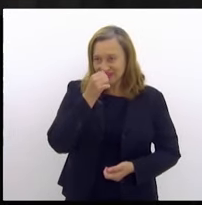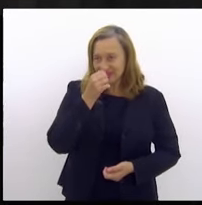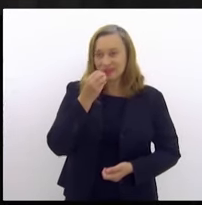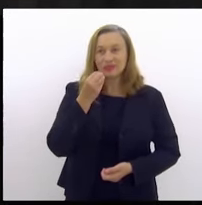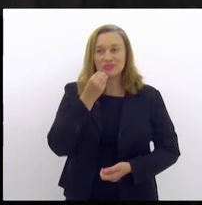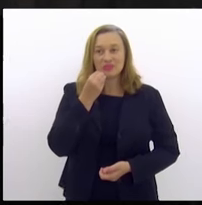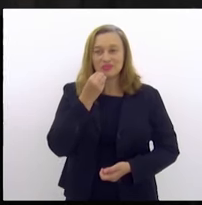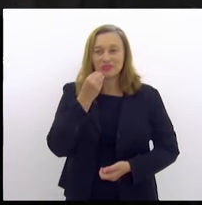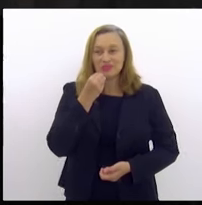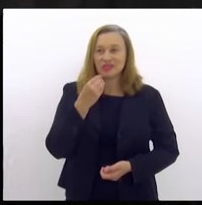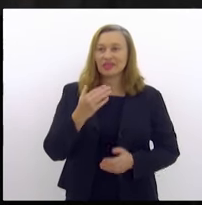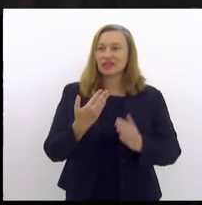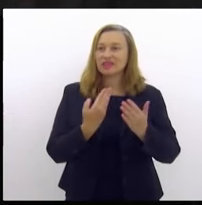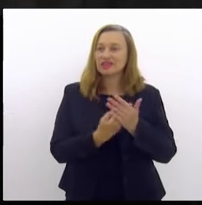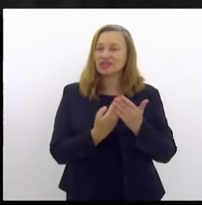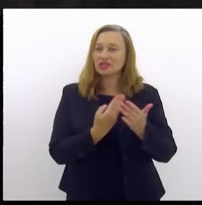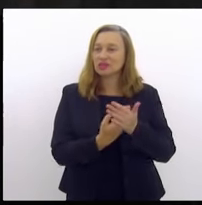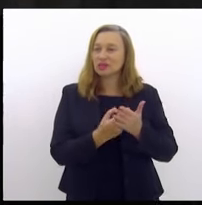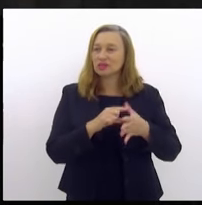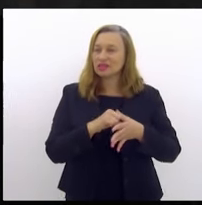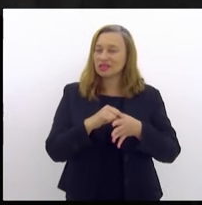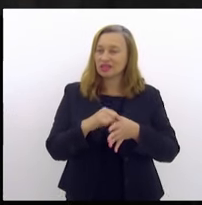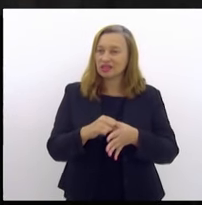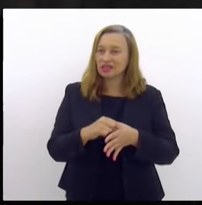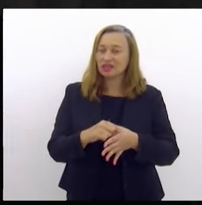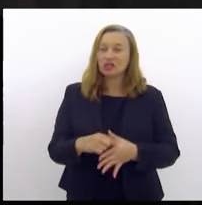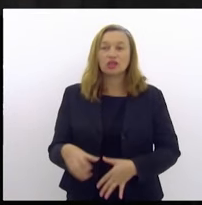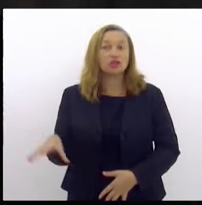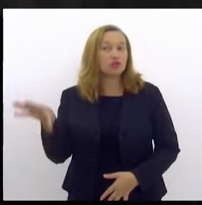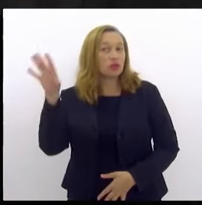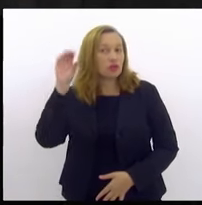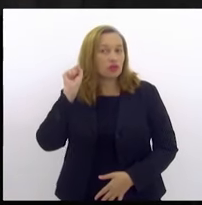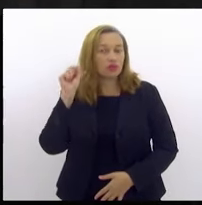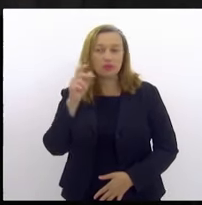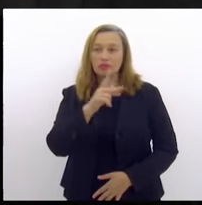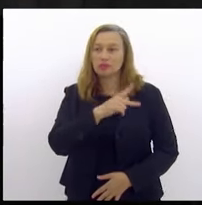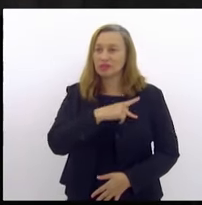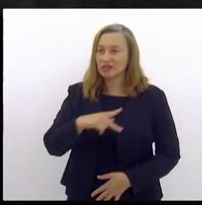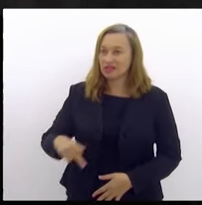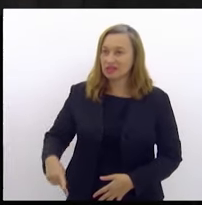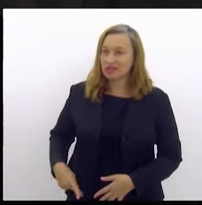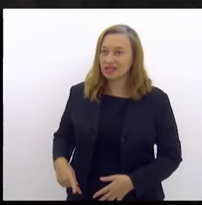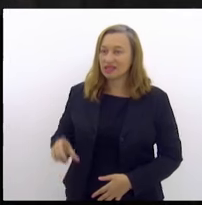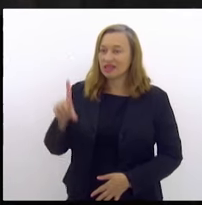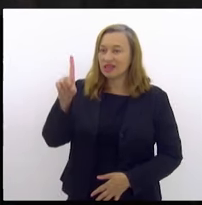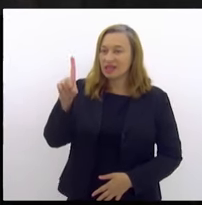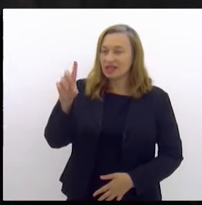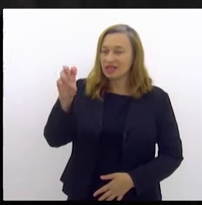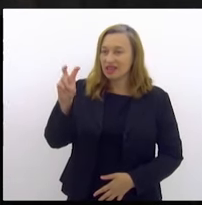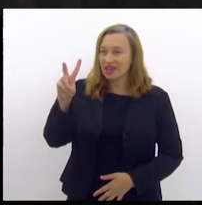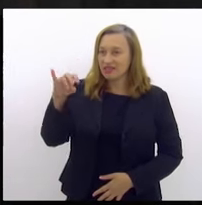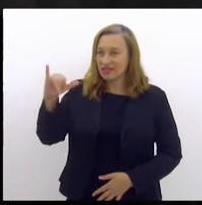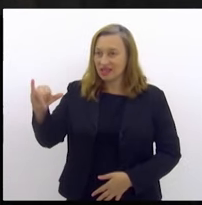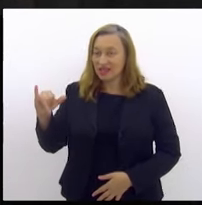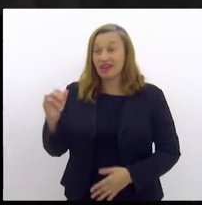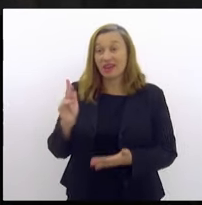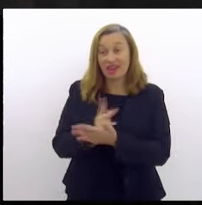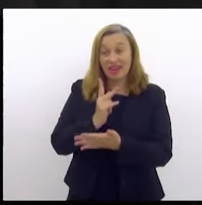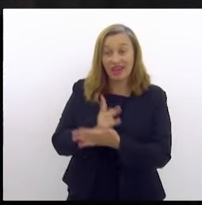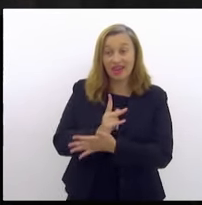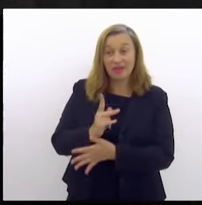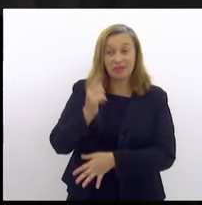no colégio de Eurídeas, ouvir o presidente David, e lá errei o nome dele, chamei de